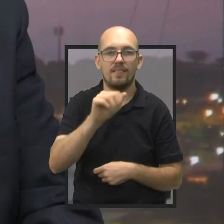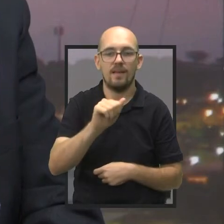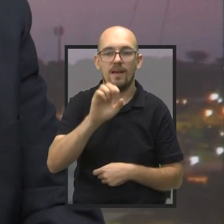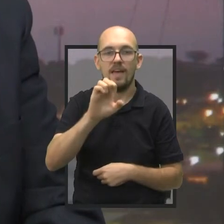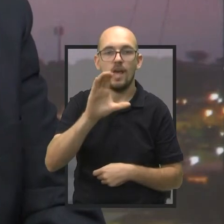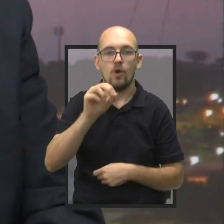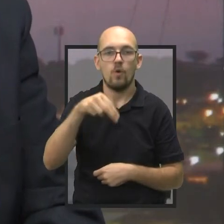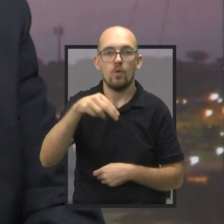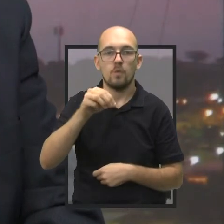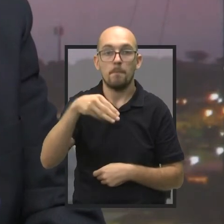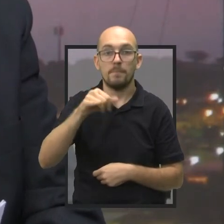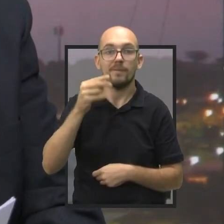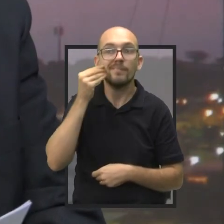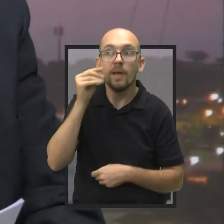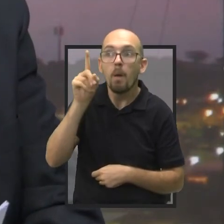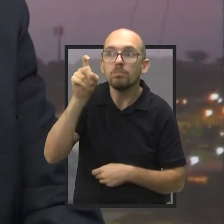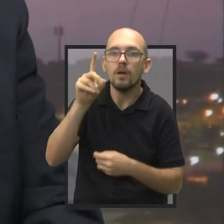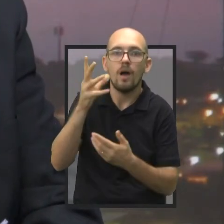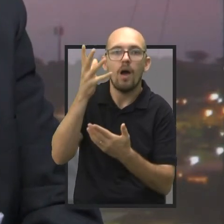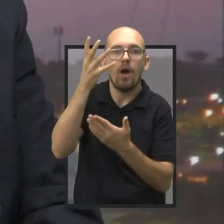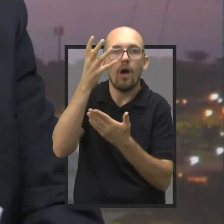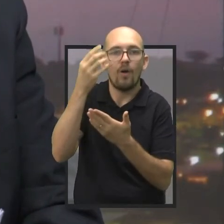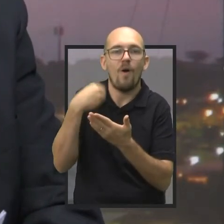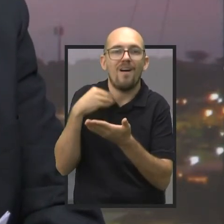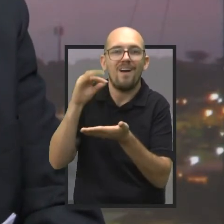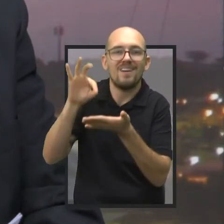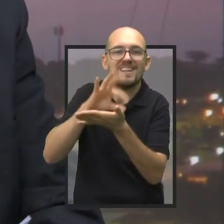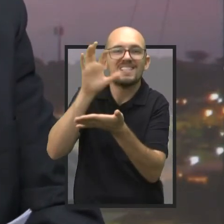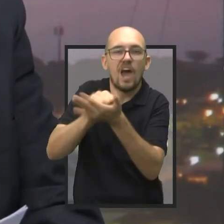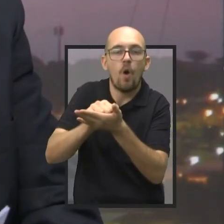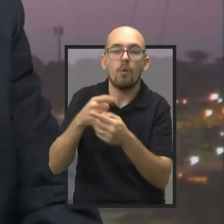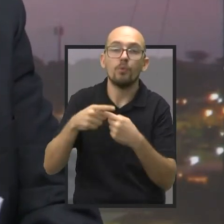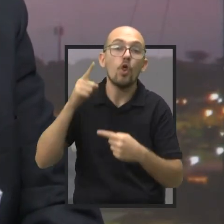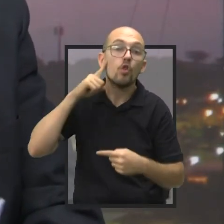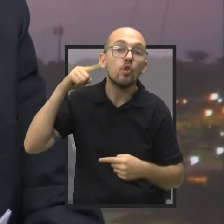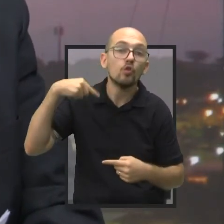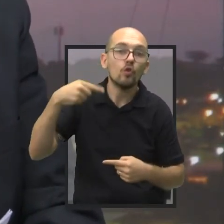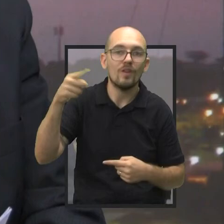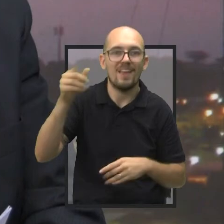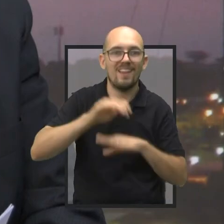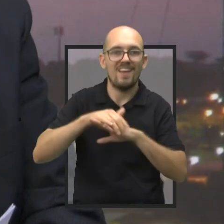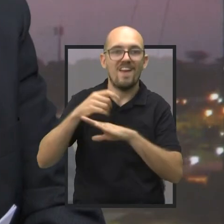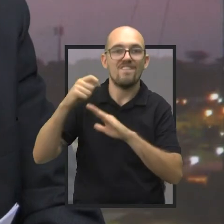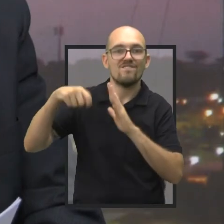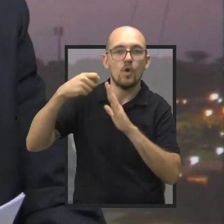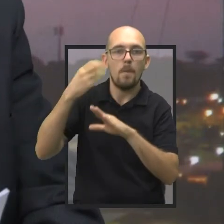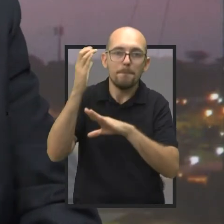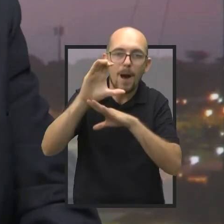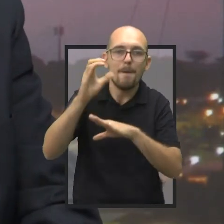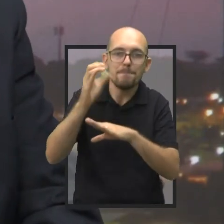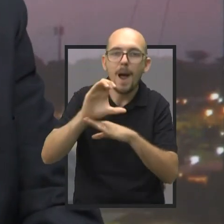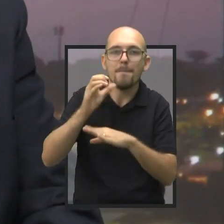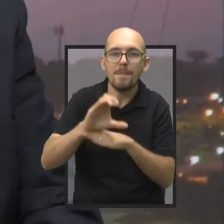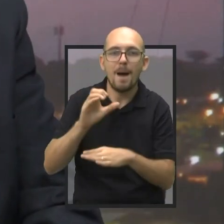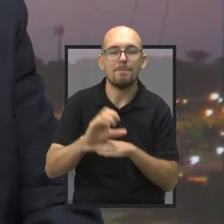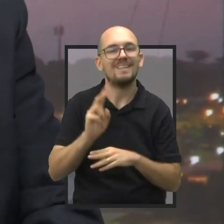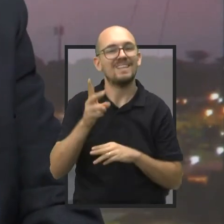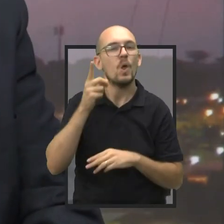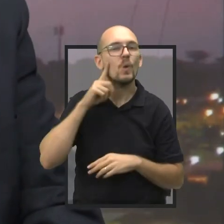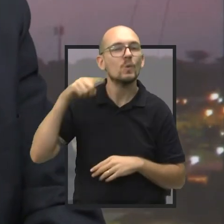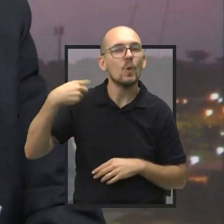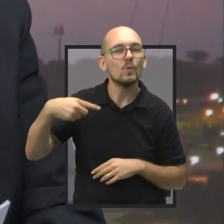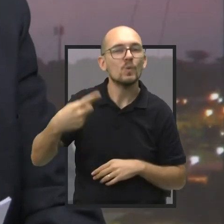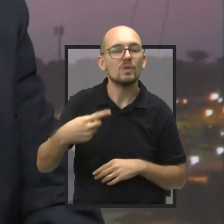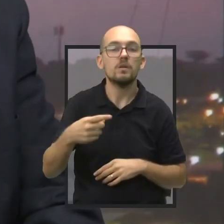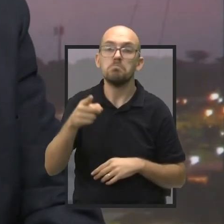informações, né, ele todo dia posta um filminho de 5 minutos, a qual ele explana algum plano, né,